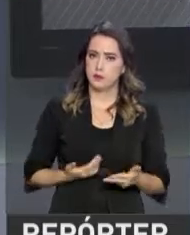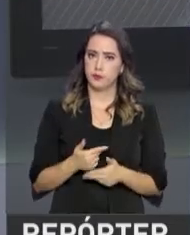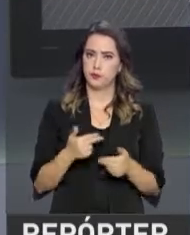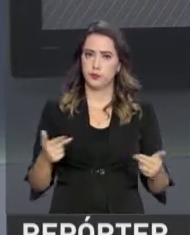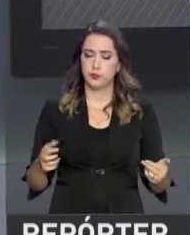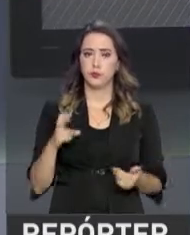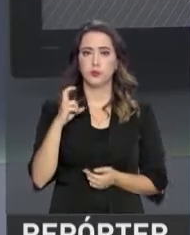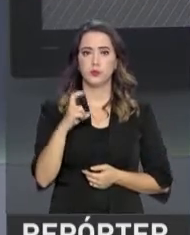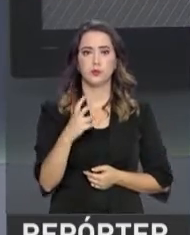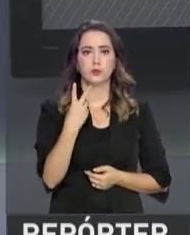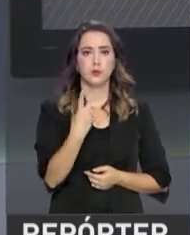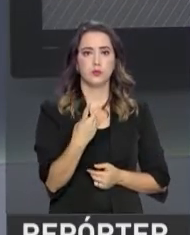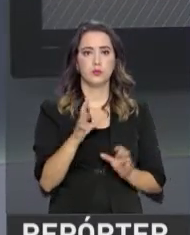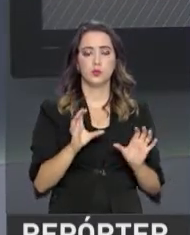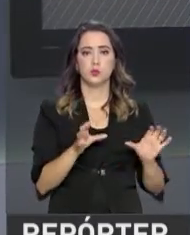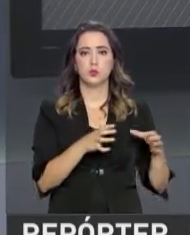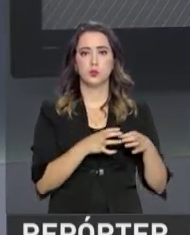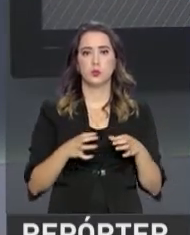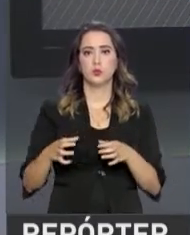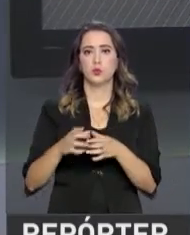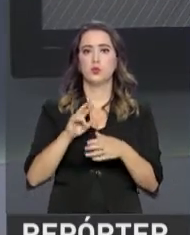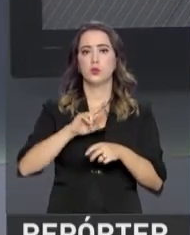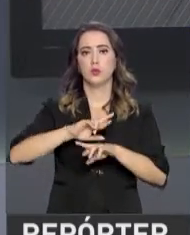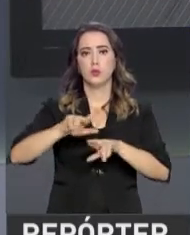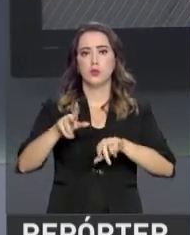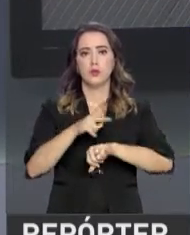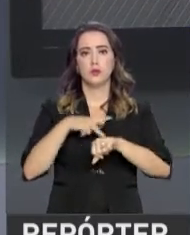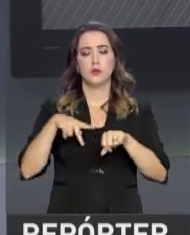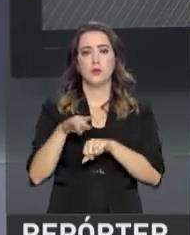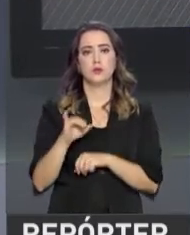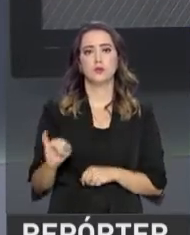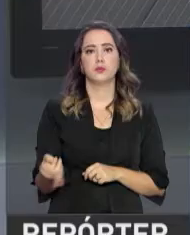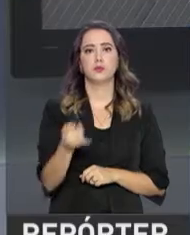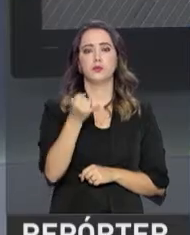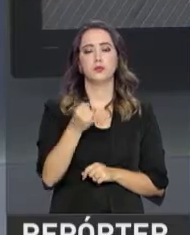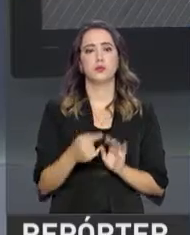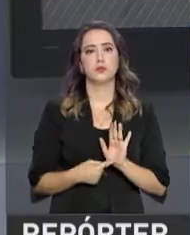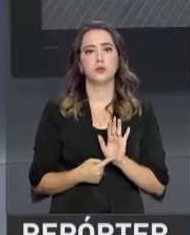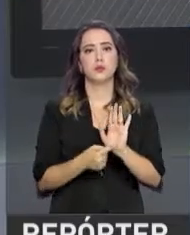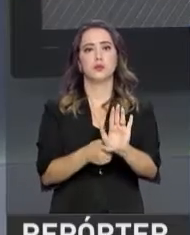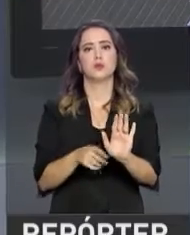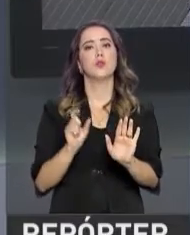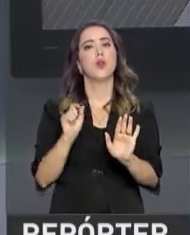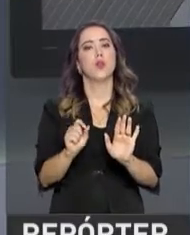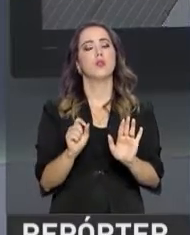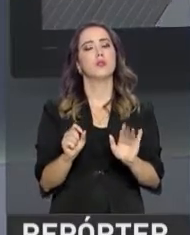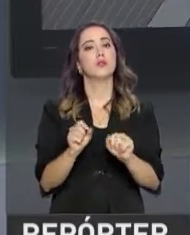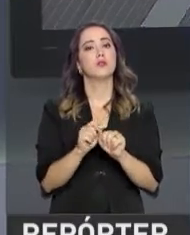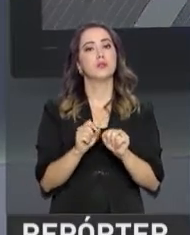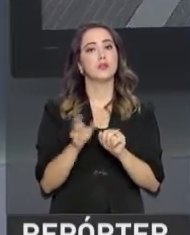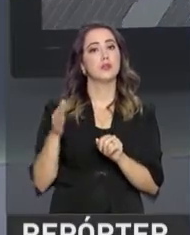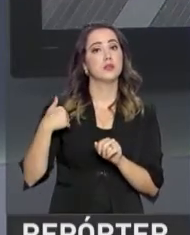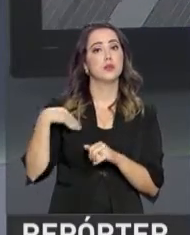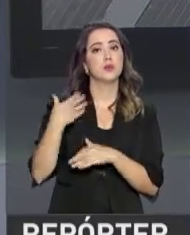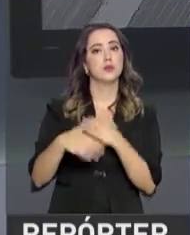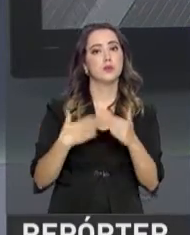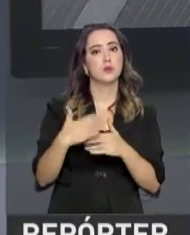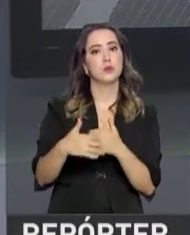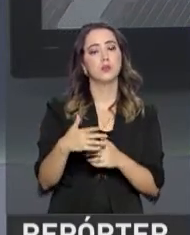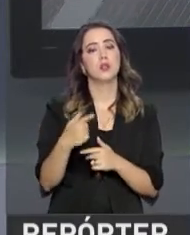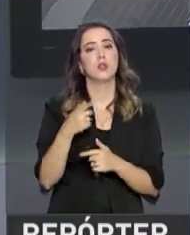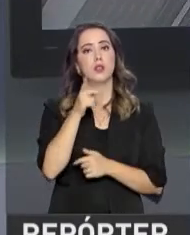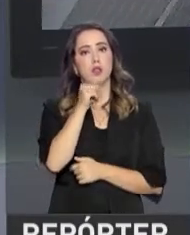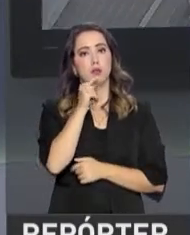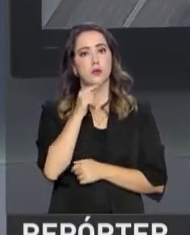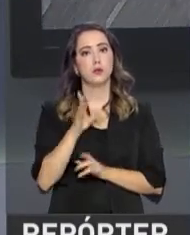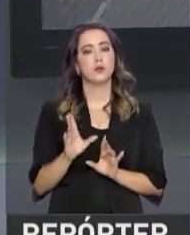serviços. 52 organizações de diversos países terão oportunidade de mostrar o que estão fazendo de mais avançado na questão da